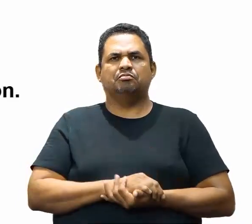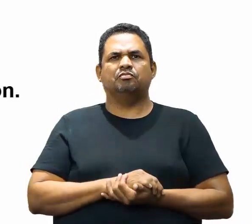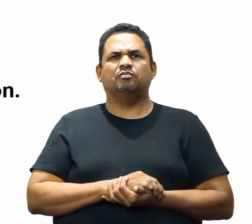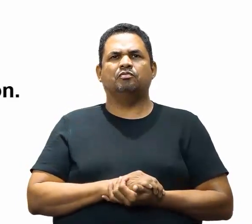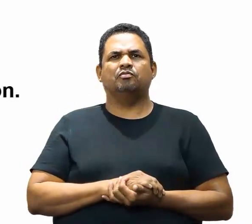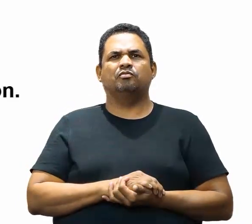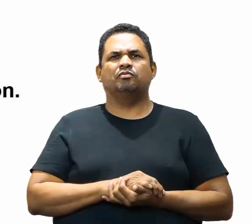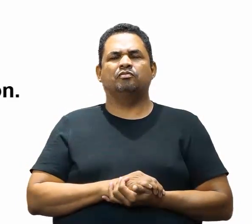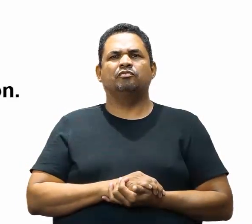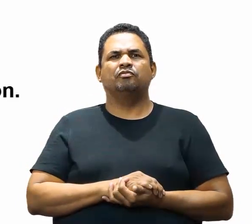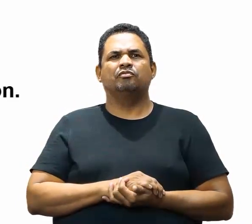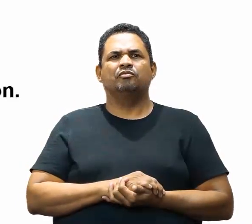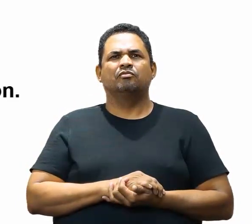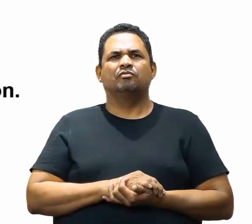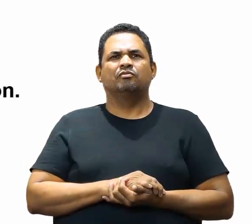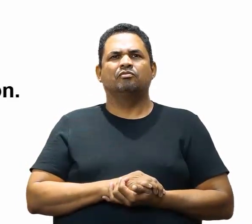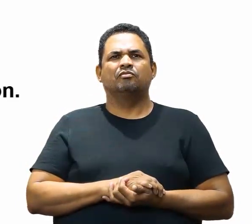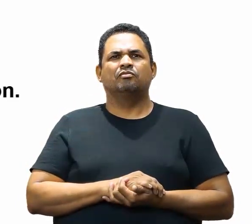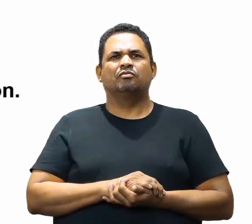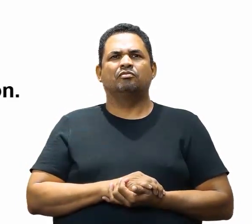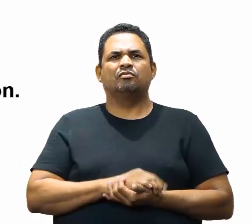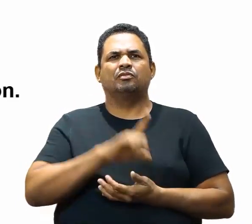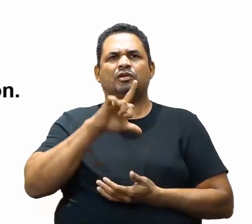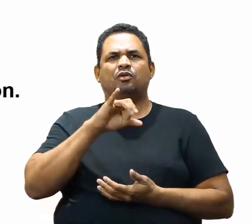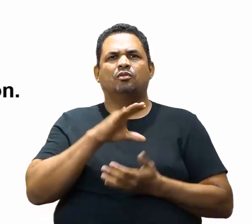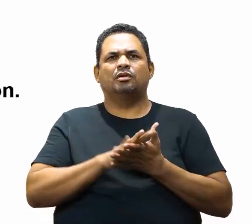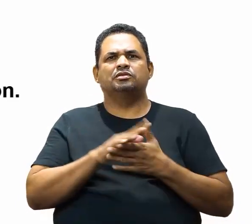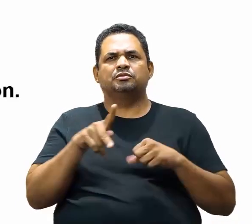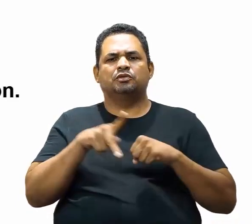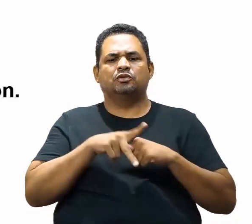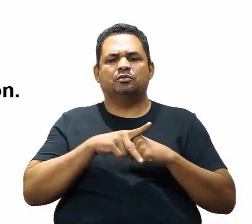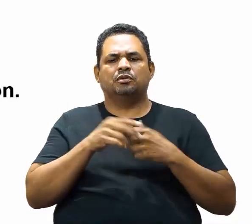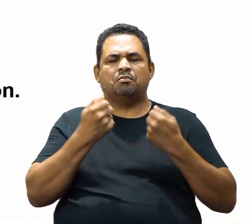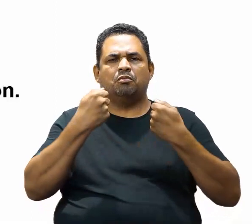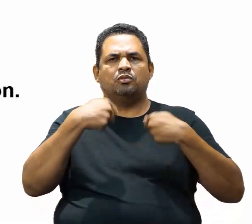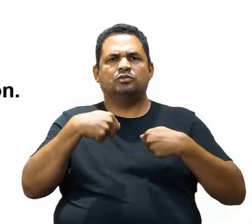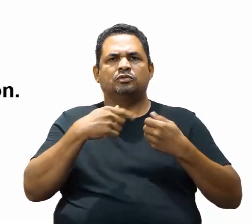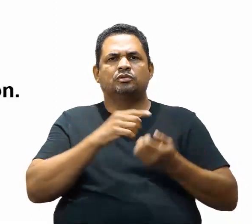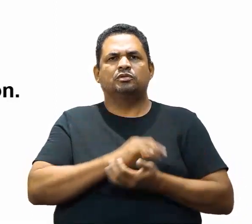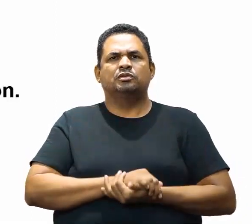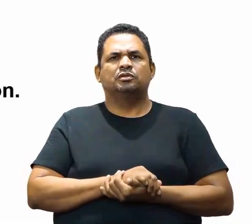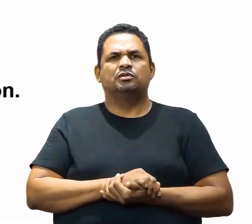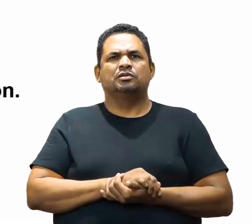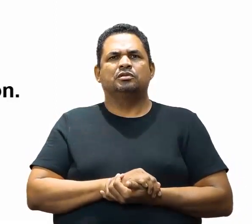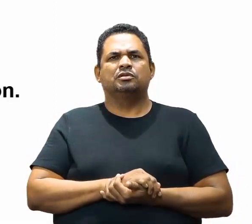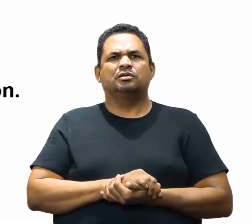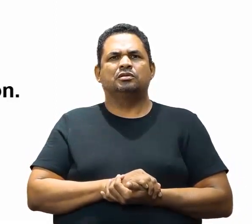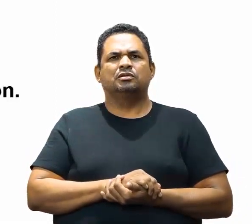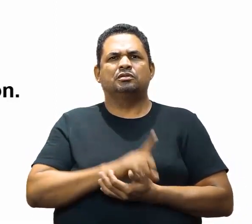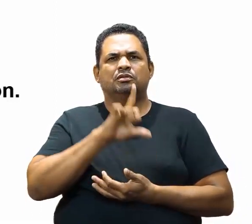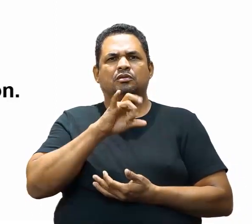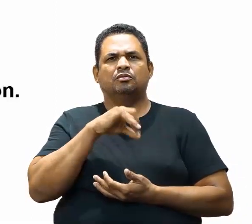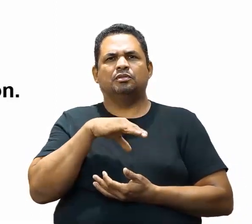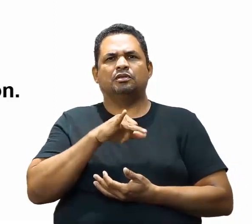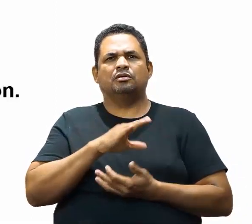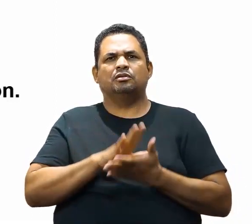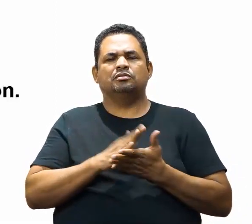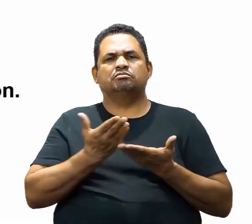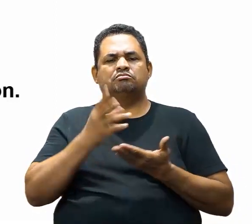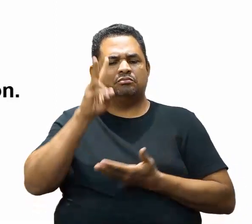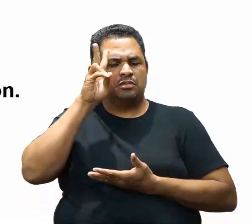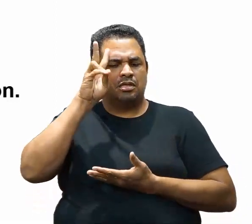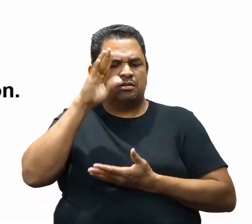Certo? Lo mais pronome possessivo. Lo mio, é leer, também, sempre resgatando algo que foi